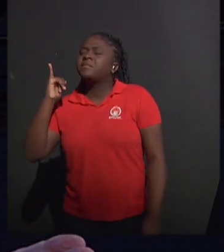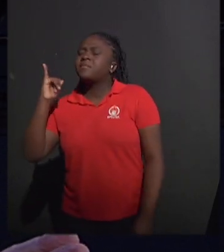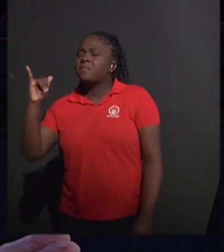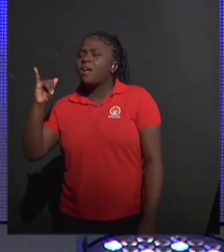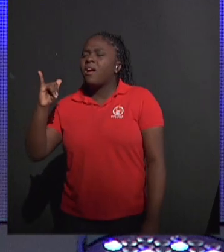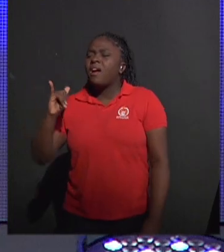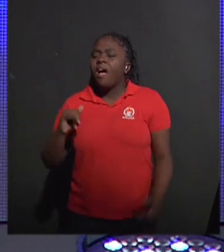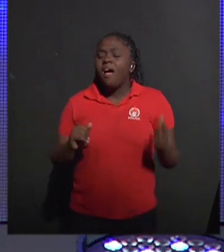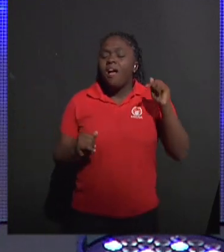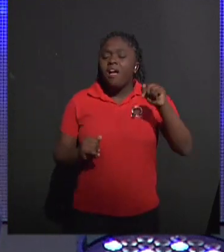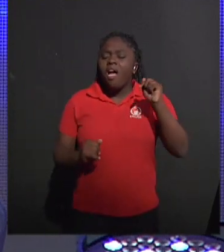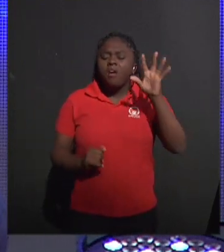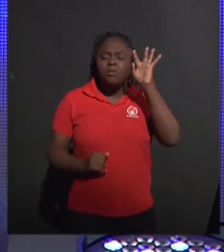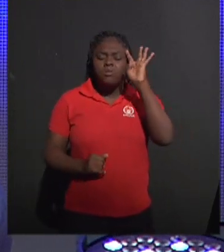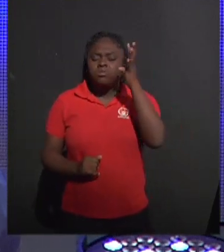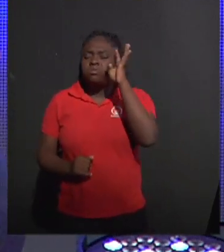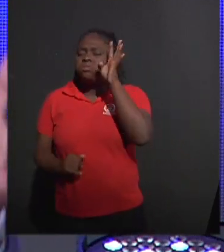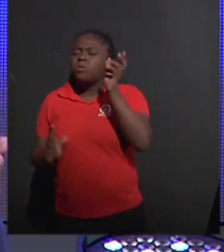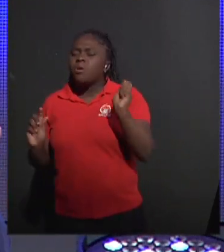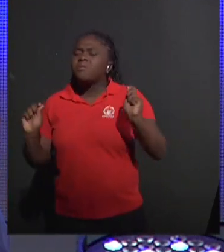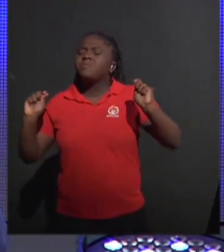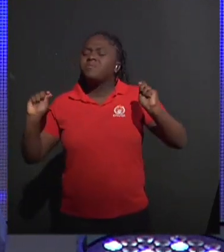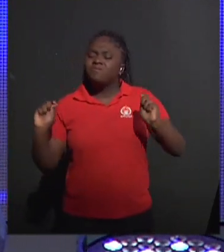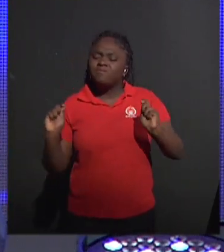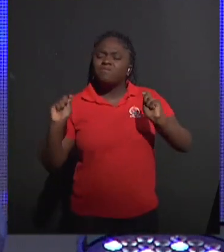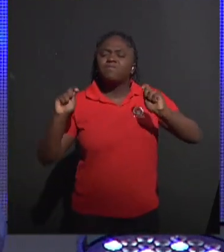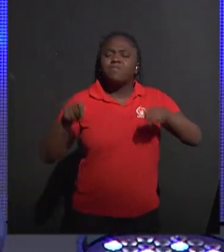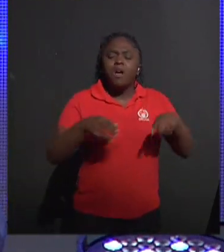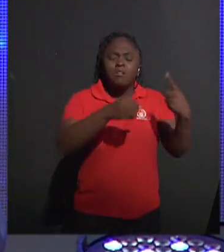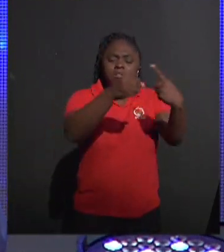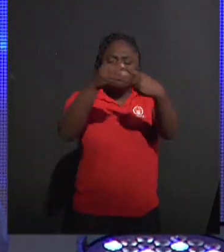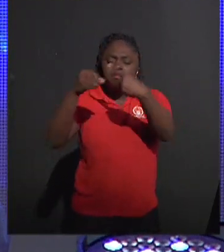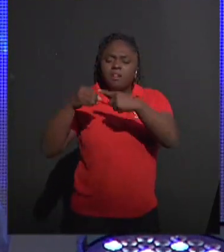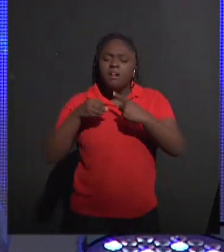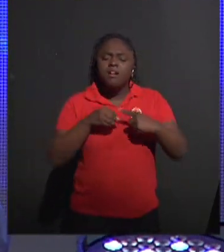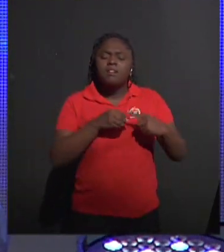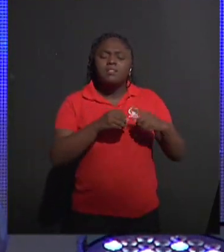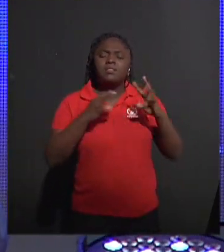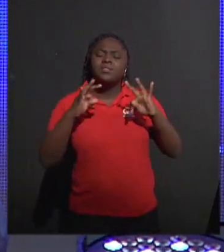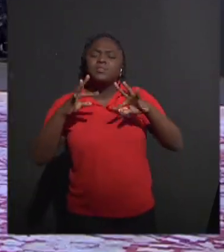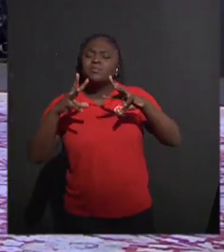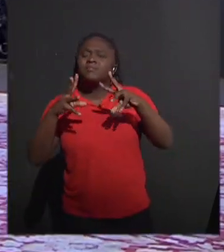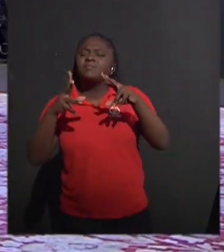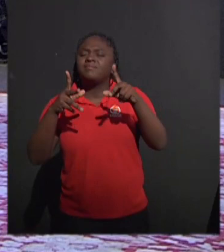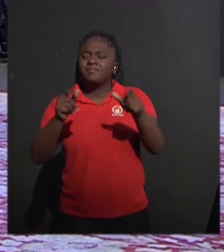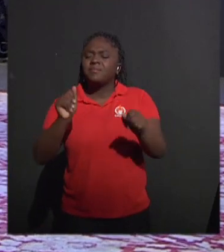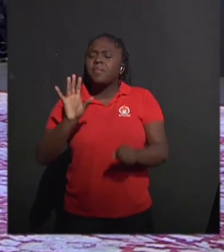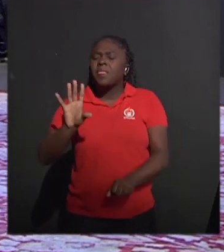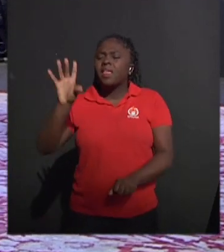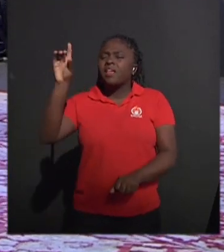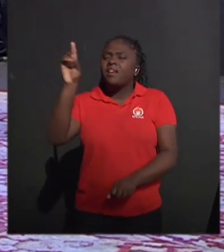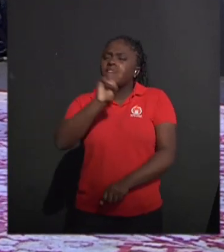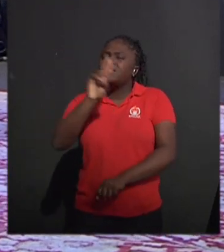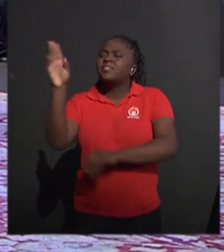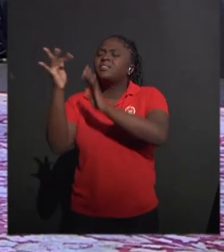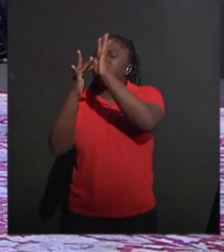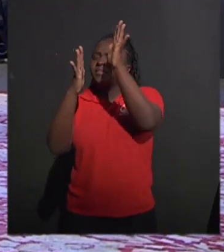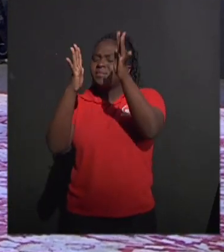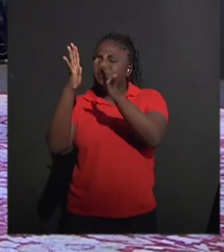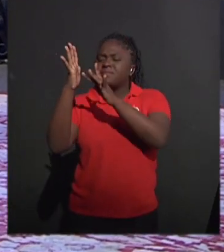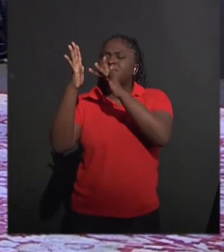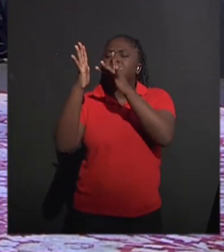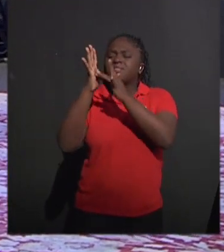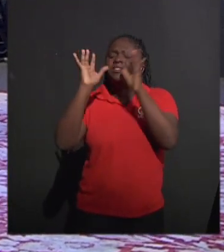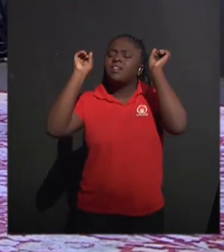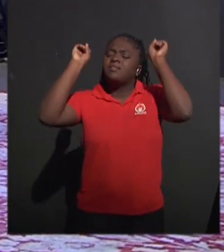decisões que ele tomar atingem todos os municípios, Senhor. Ó Deus, em nome de Jesus, tome em